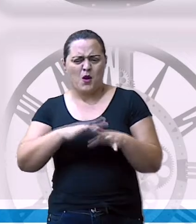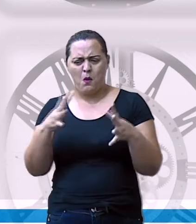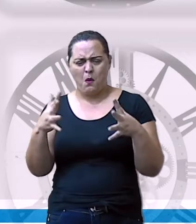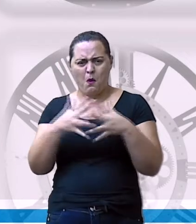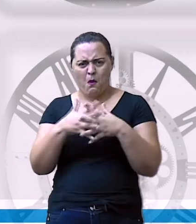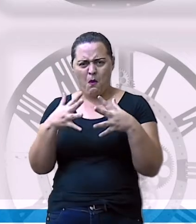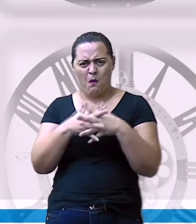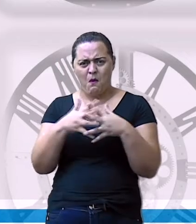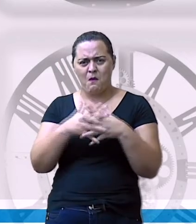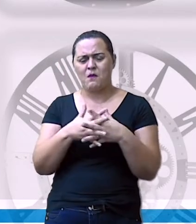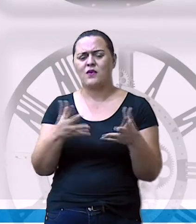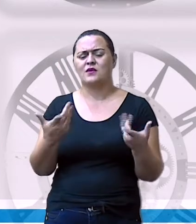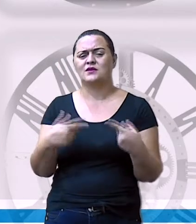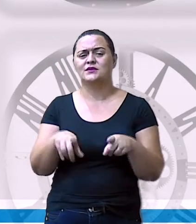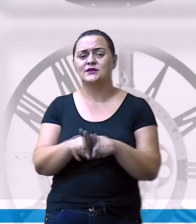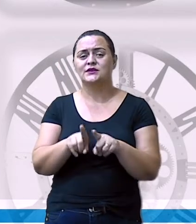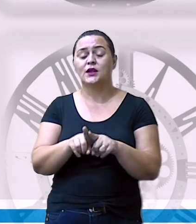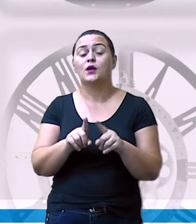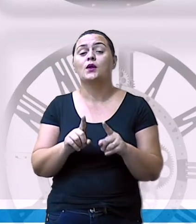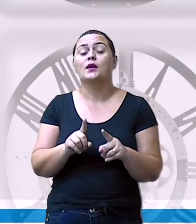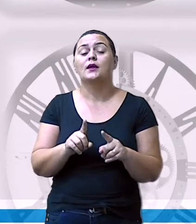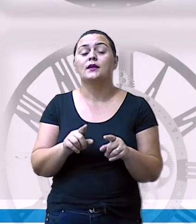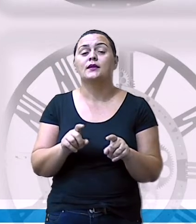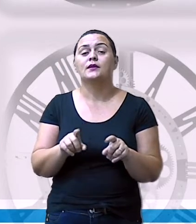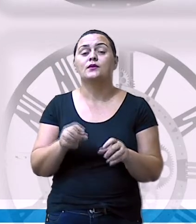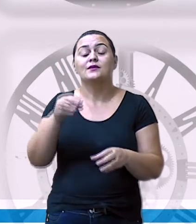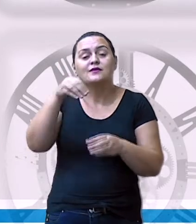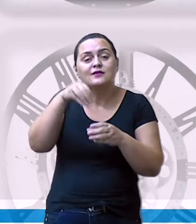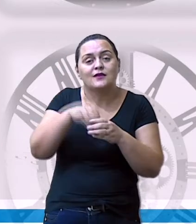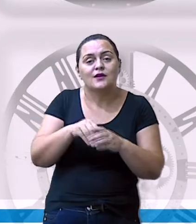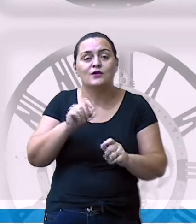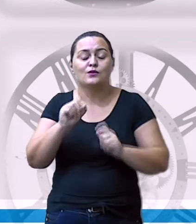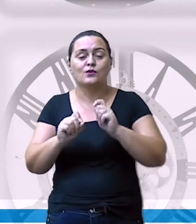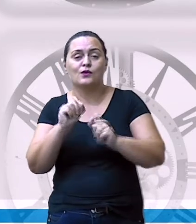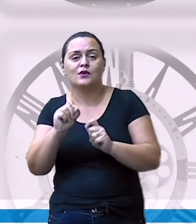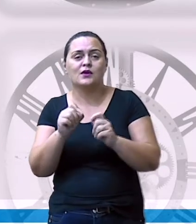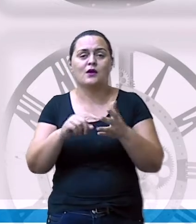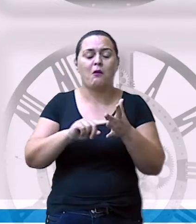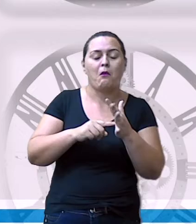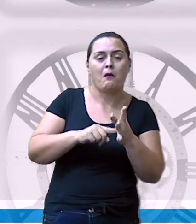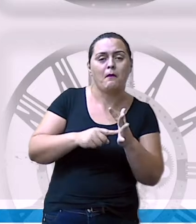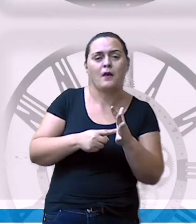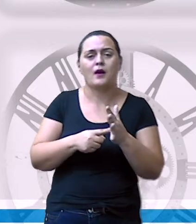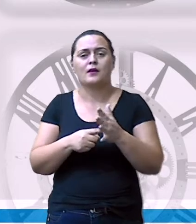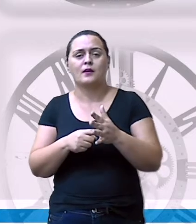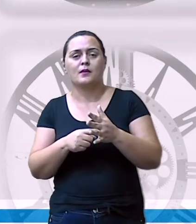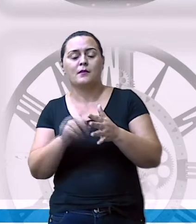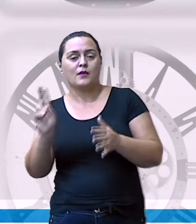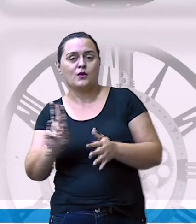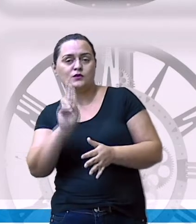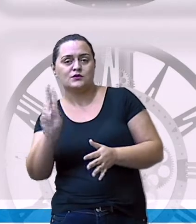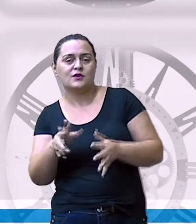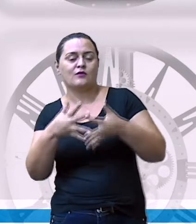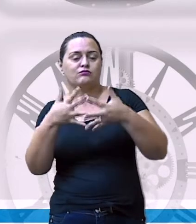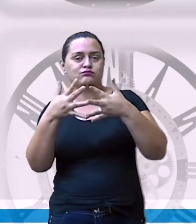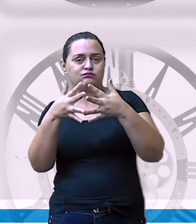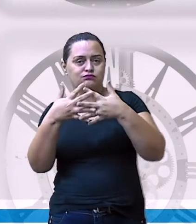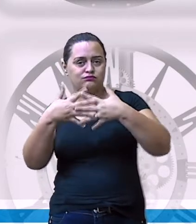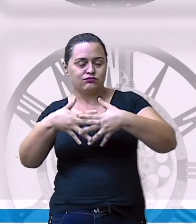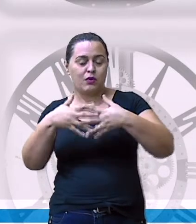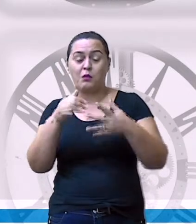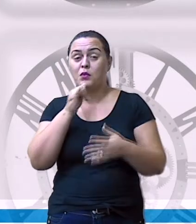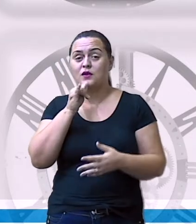são usados para fazer girar as engrenagens que transmitem movimento para abrir e fechar